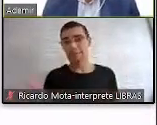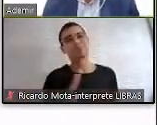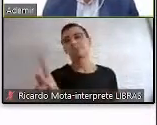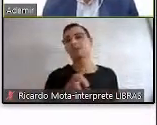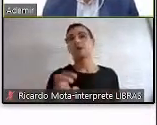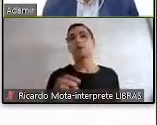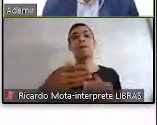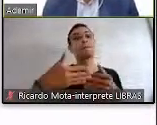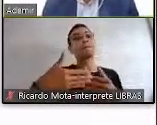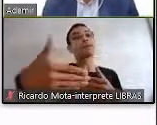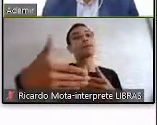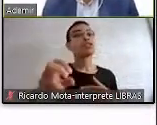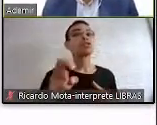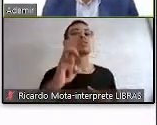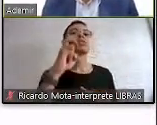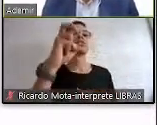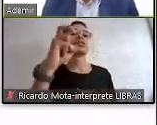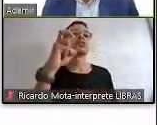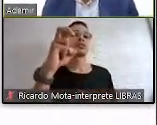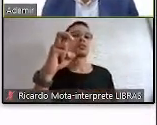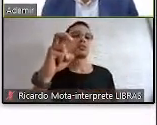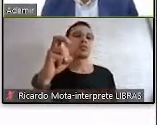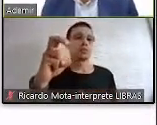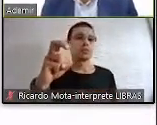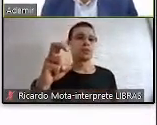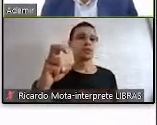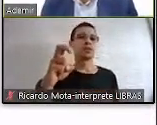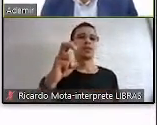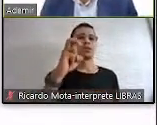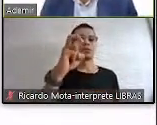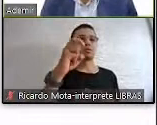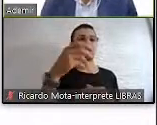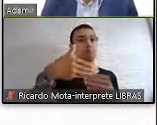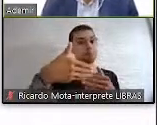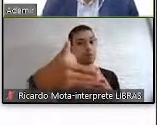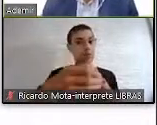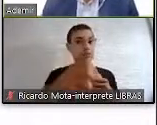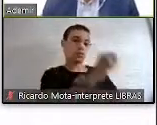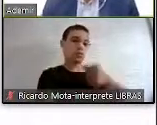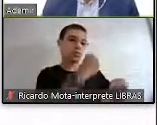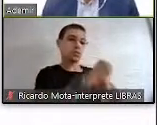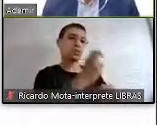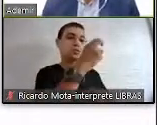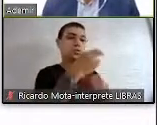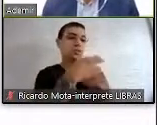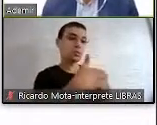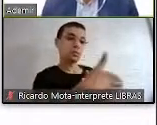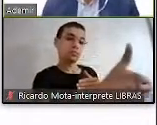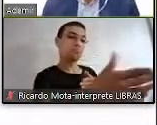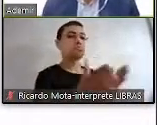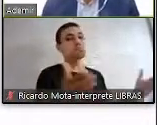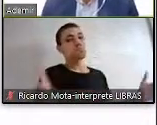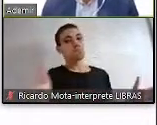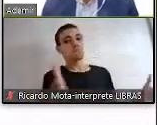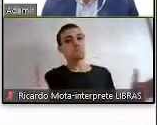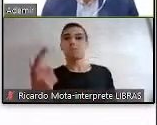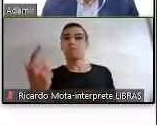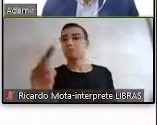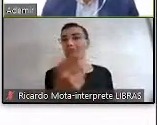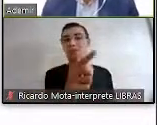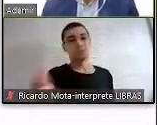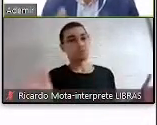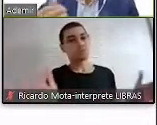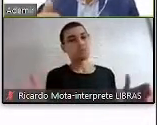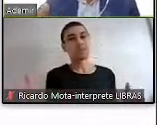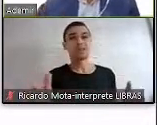passa a ter uma garantia subjetiva, ou seja, aí é um prazo indeterminado. Por isso que recomenda também de 6 a 10 anos,